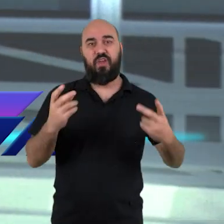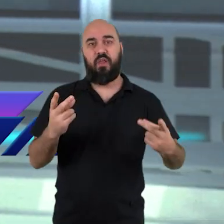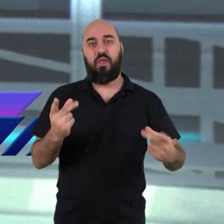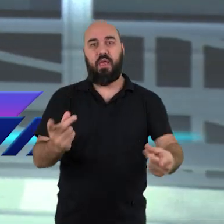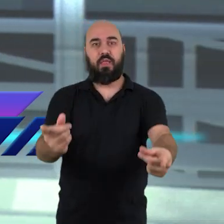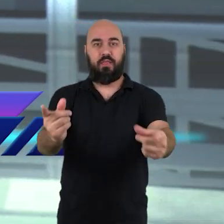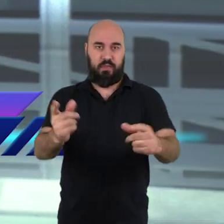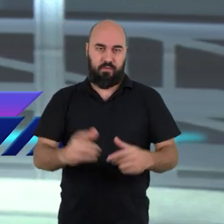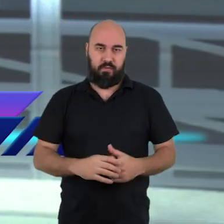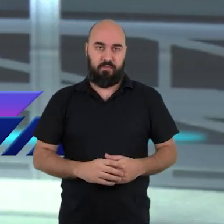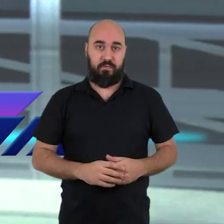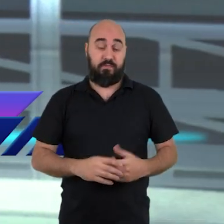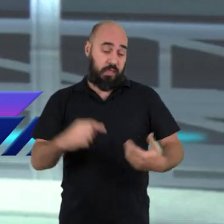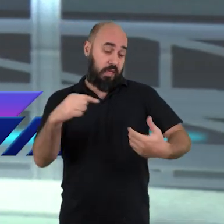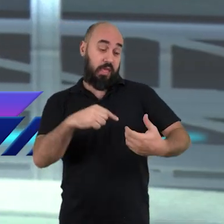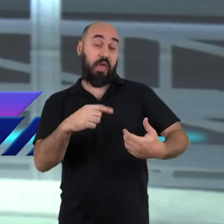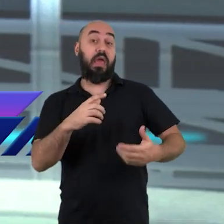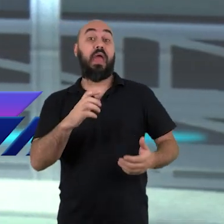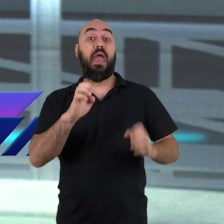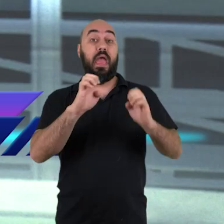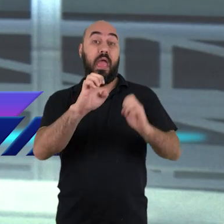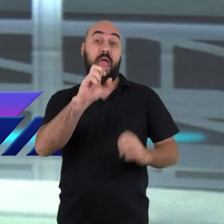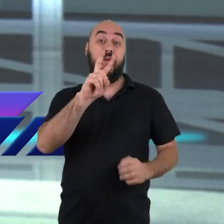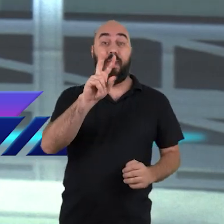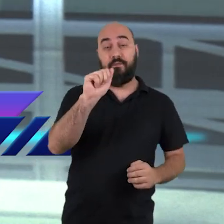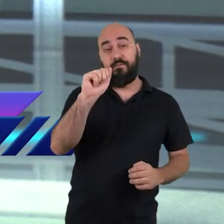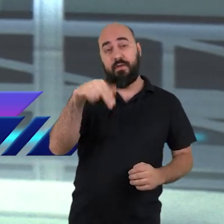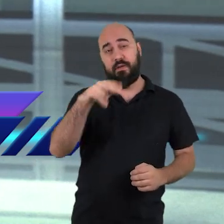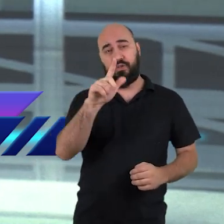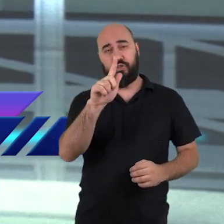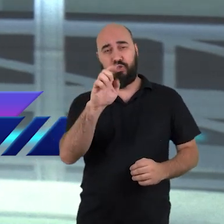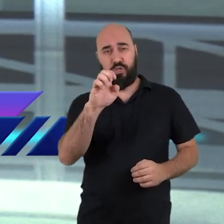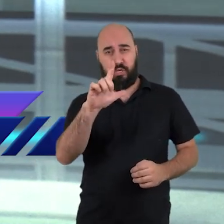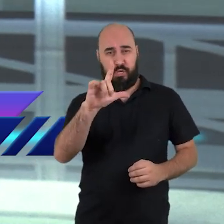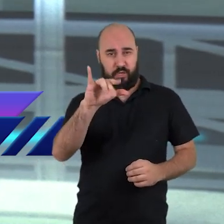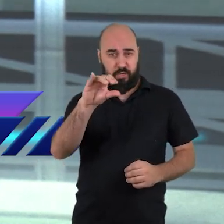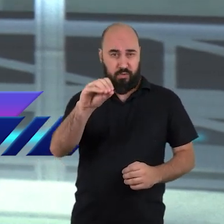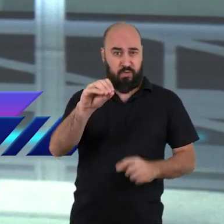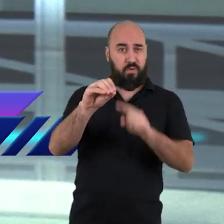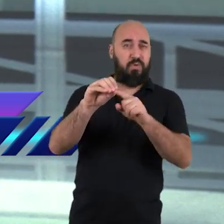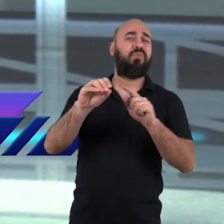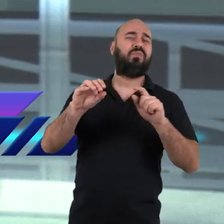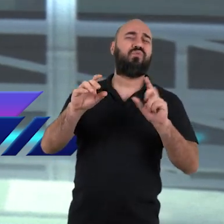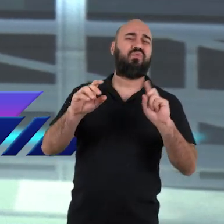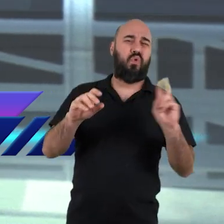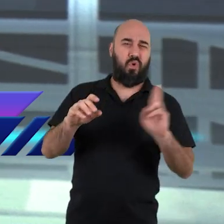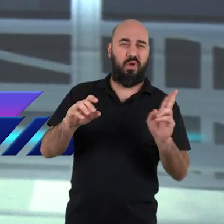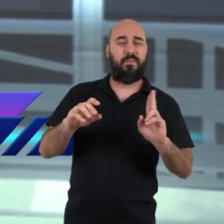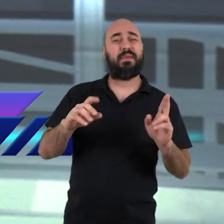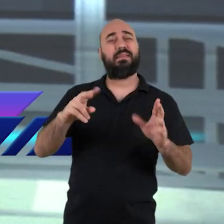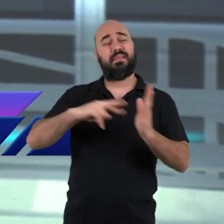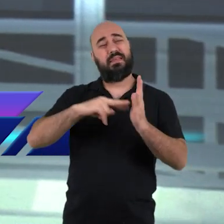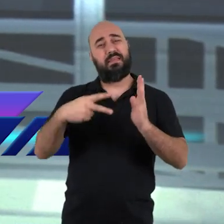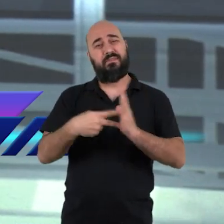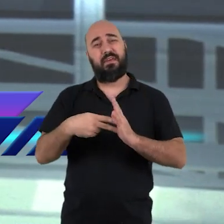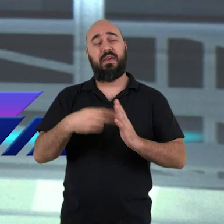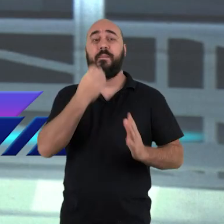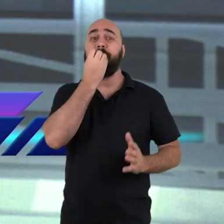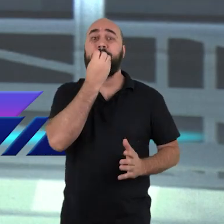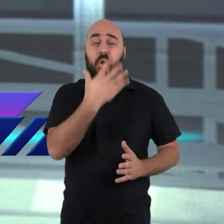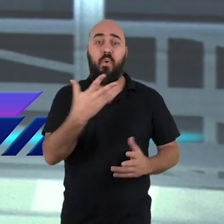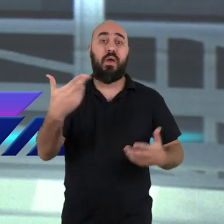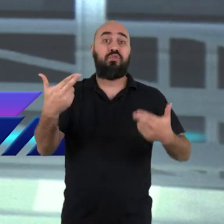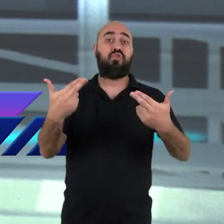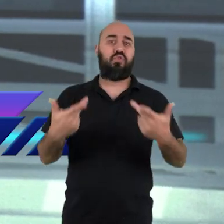evangelho significa boas novas ou boas notícias. É contar algo bom para as